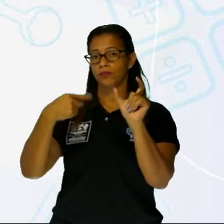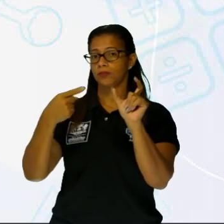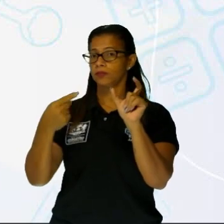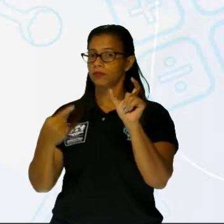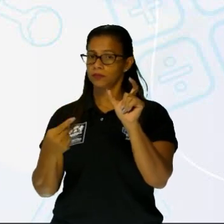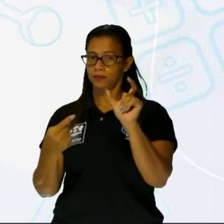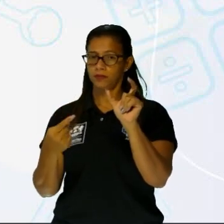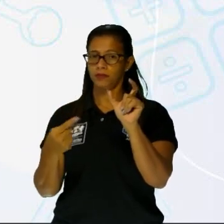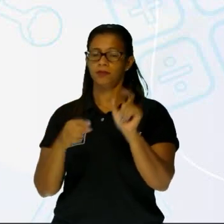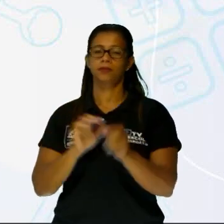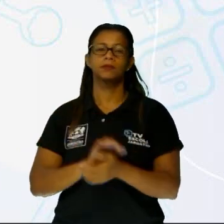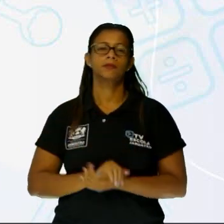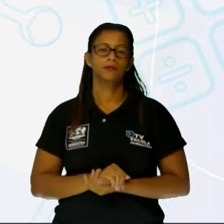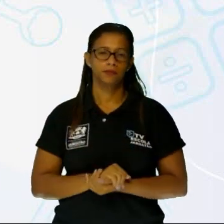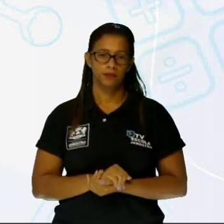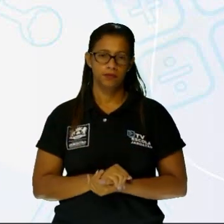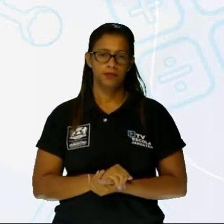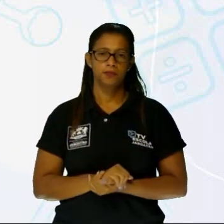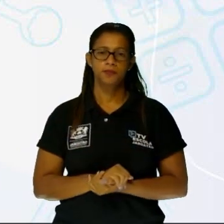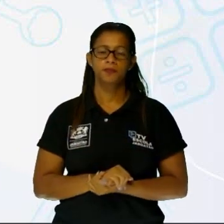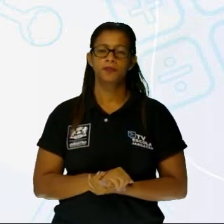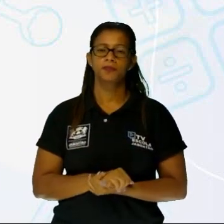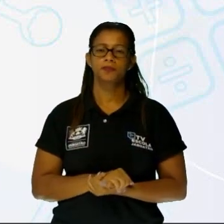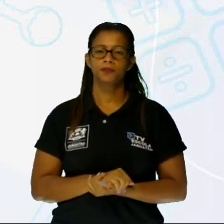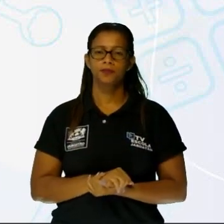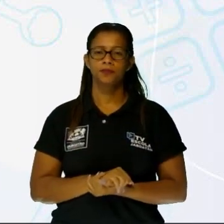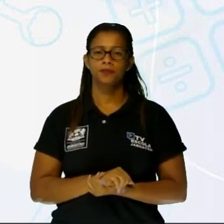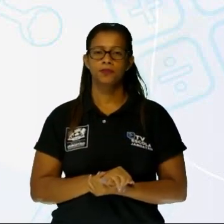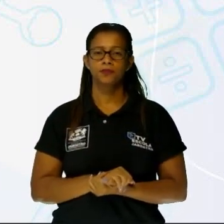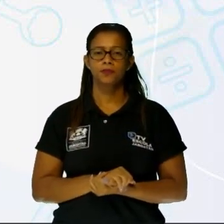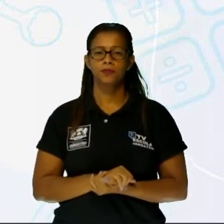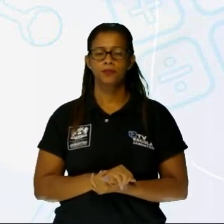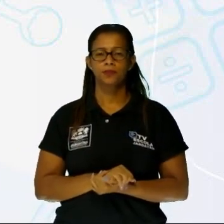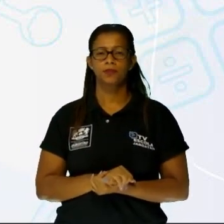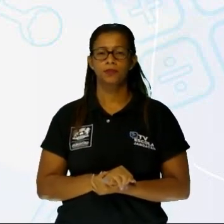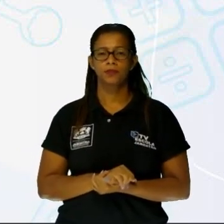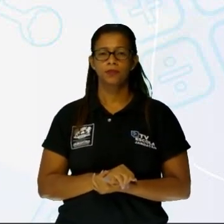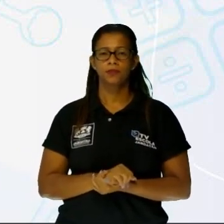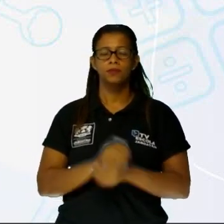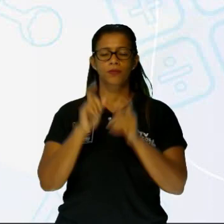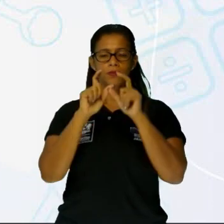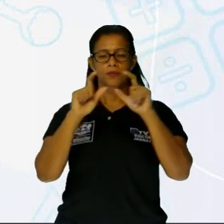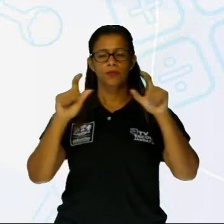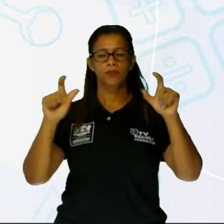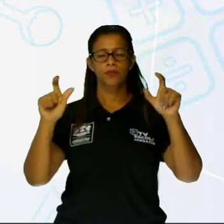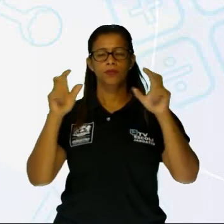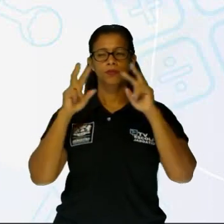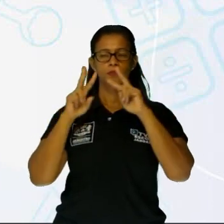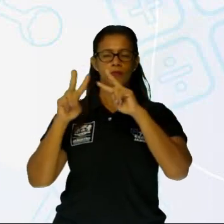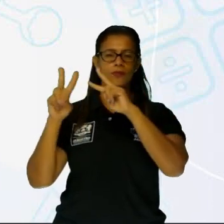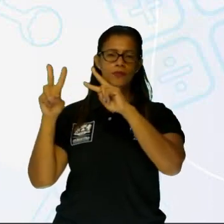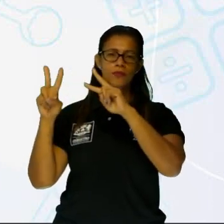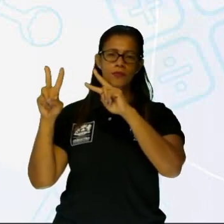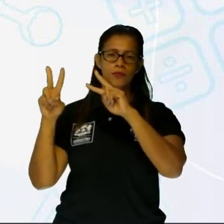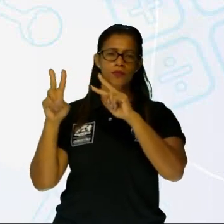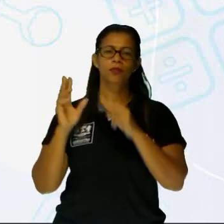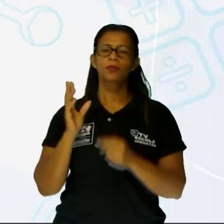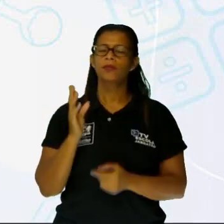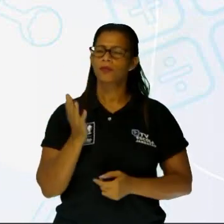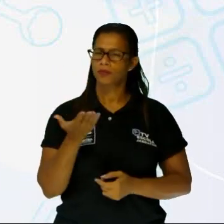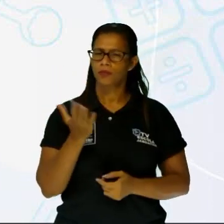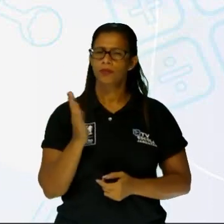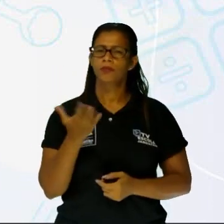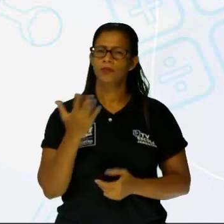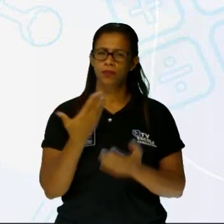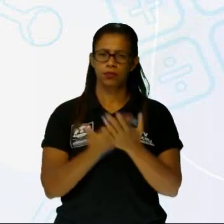depois do sujeito, ele vai ficar antes do sujeito. Como a gente já viu com would, por exemplo, ou até mesmo com